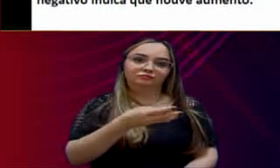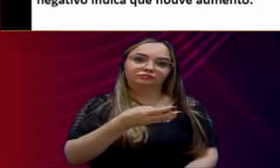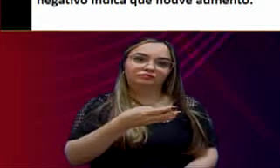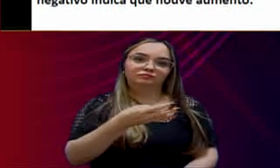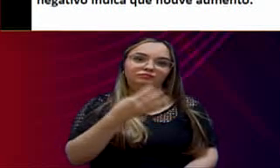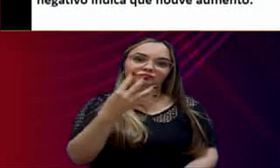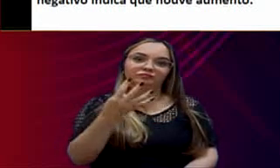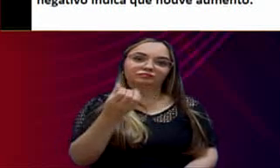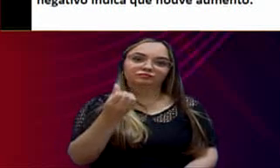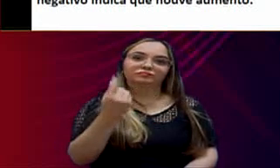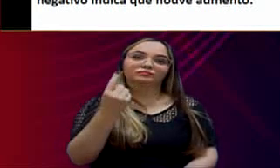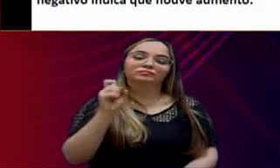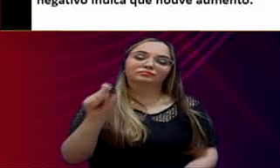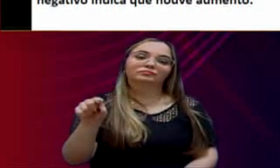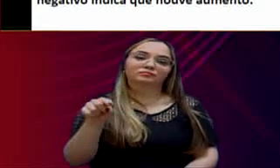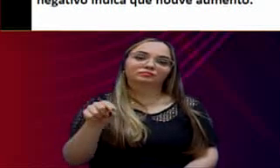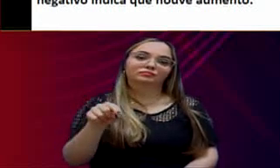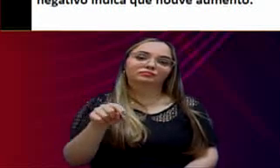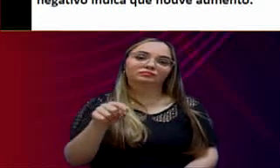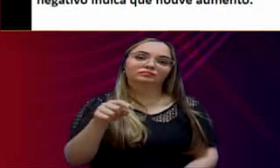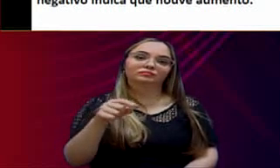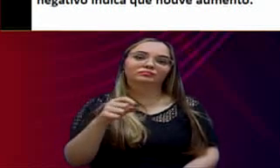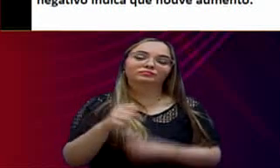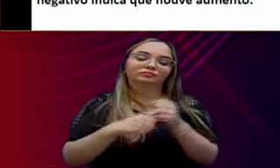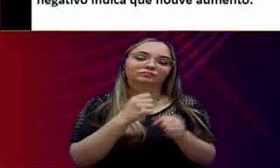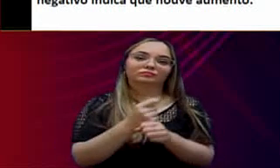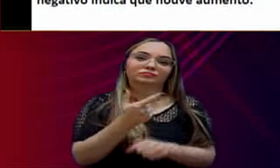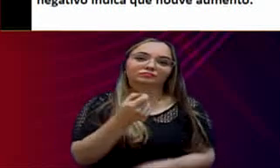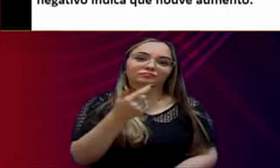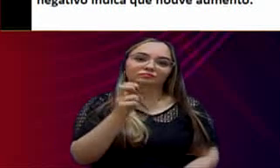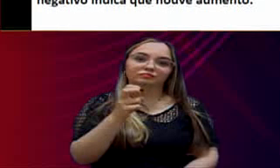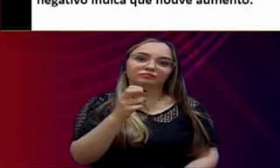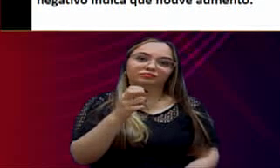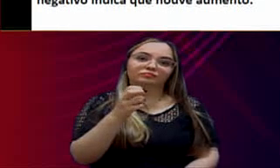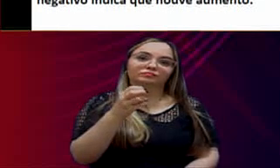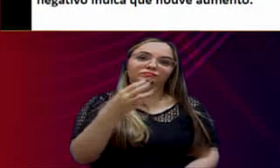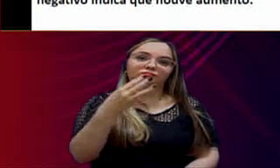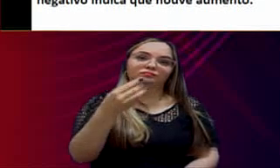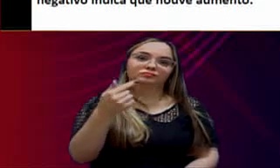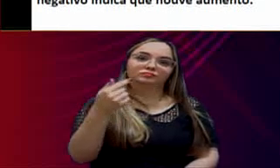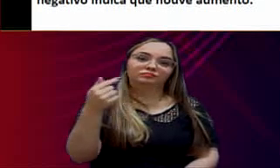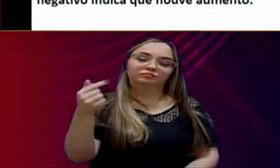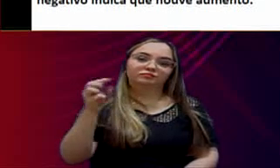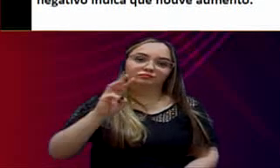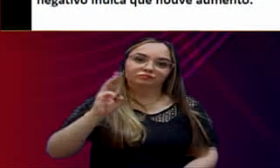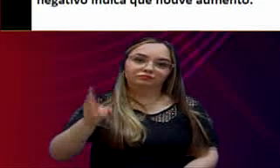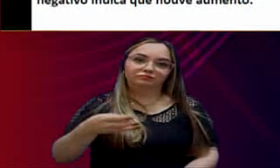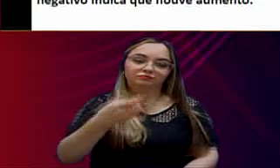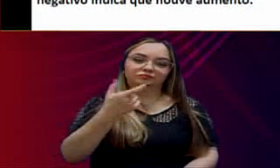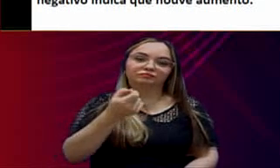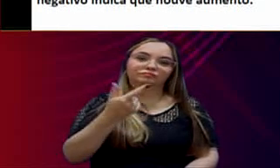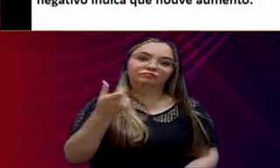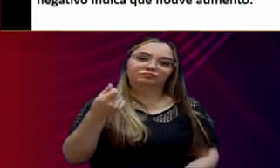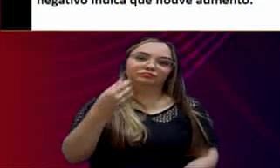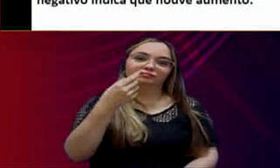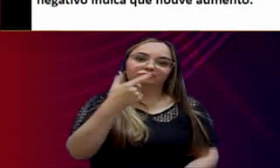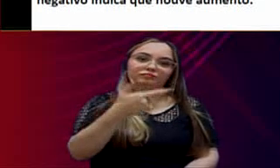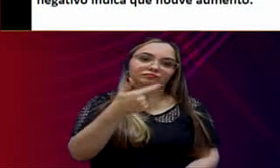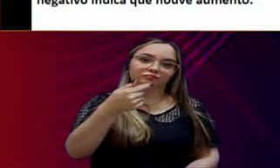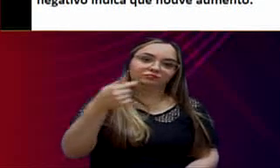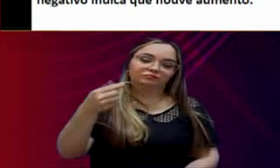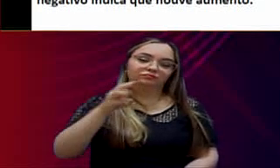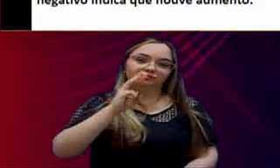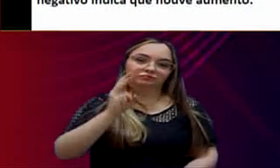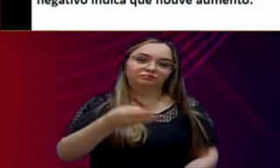4.761 mil em 25 327 milhões 650 em 26 287.758